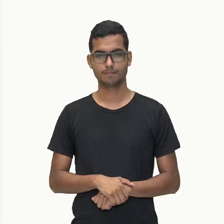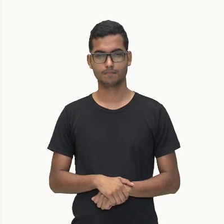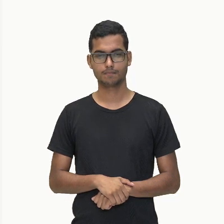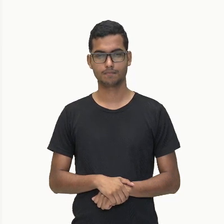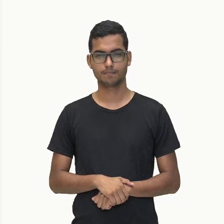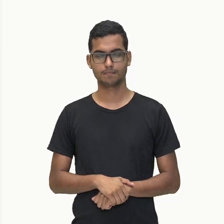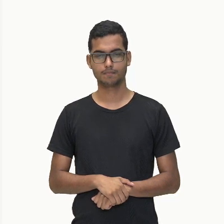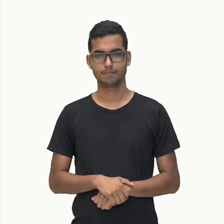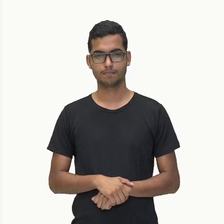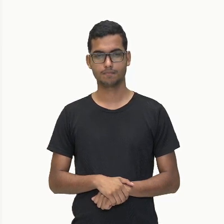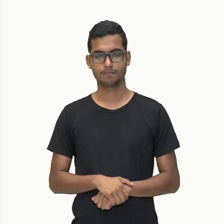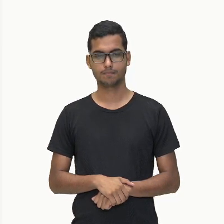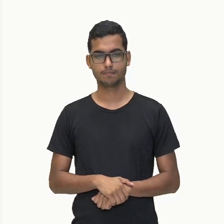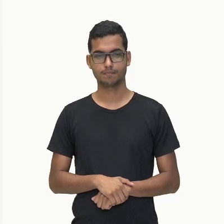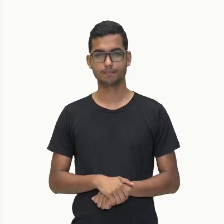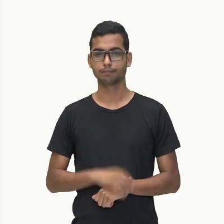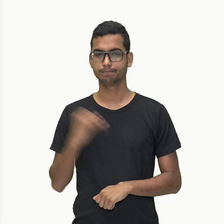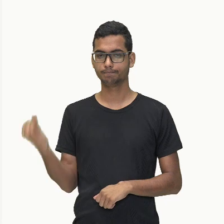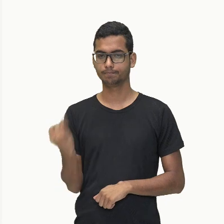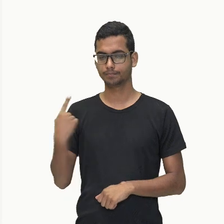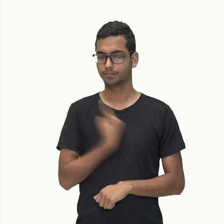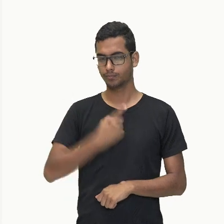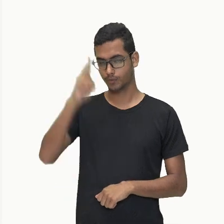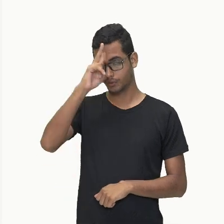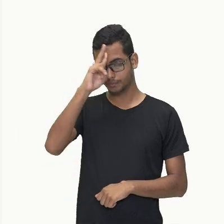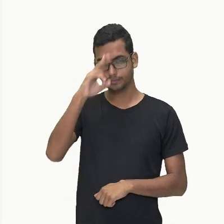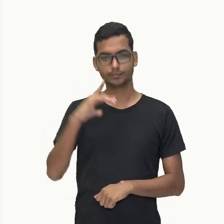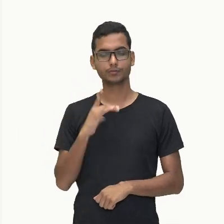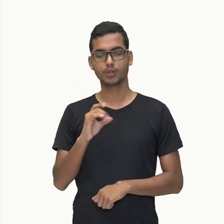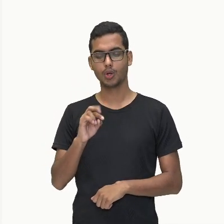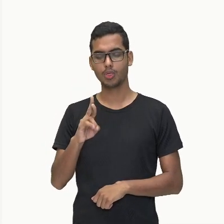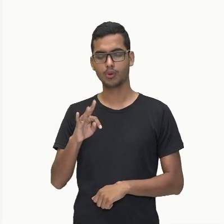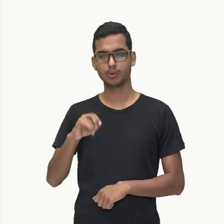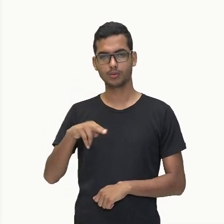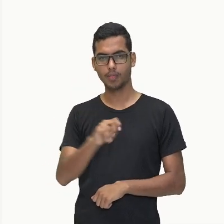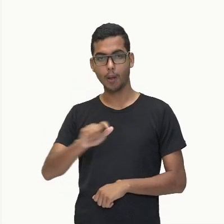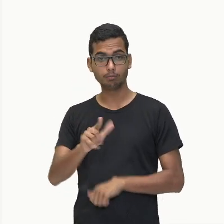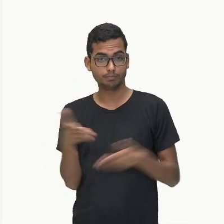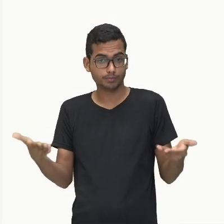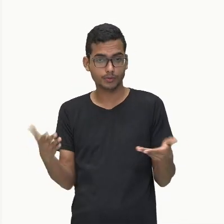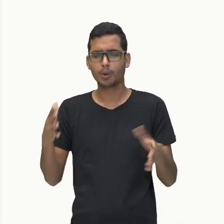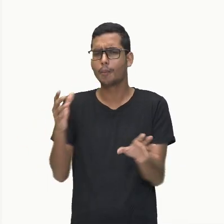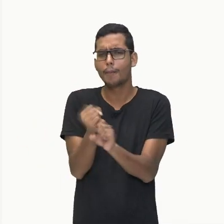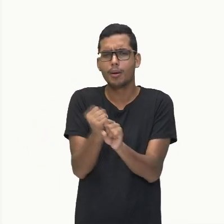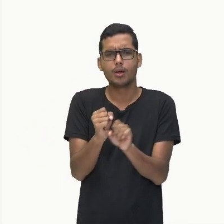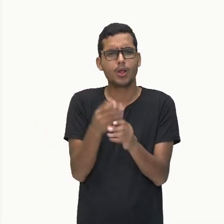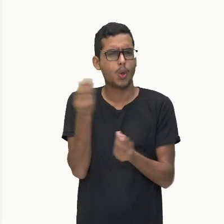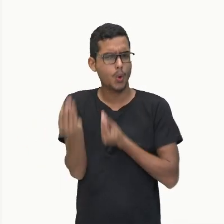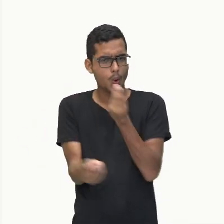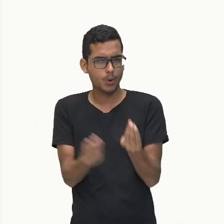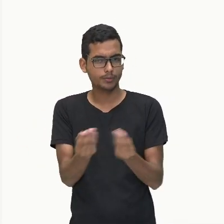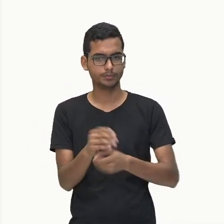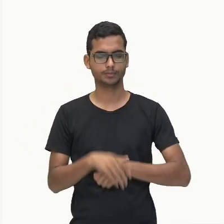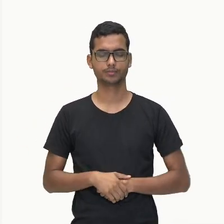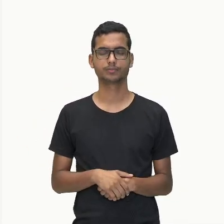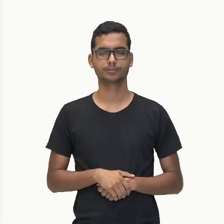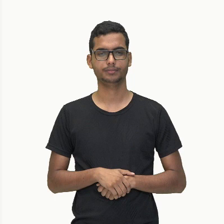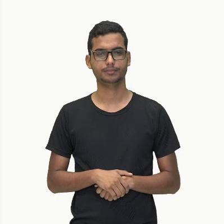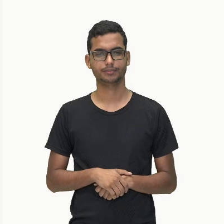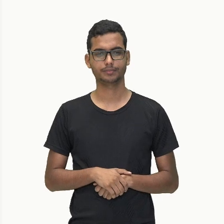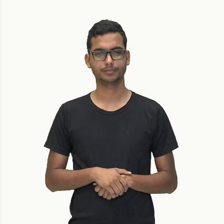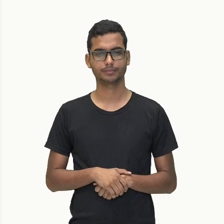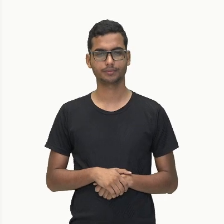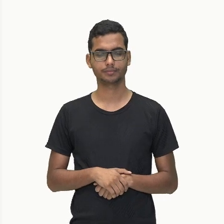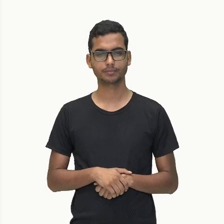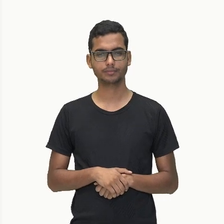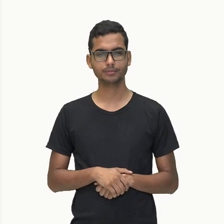gente falar, tá bom? E aí, para calcular essa distância, né, a gente tem todo aquele